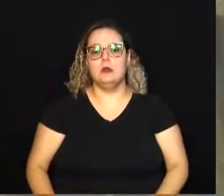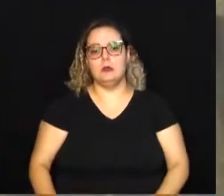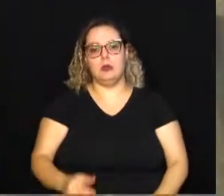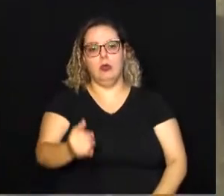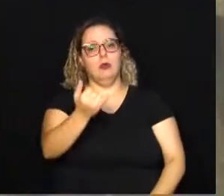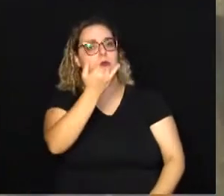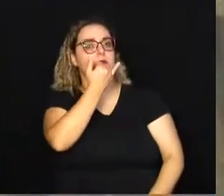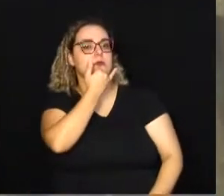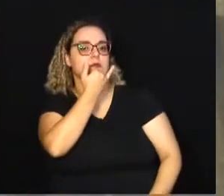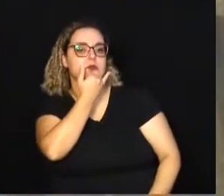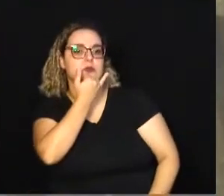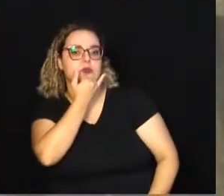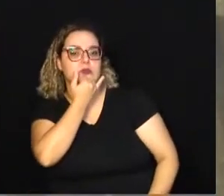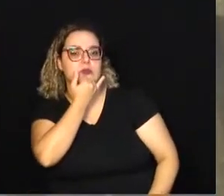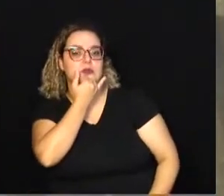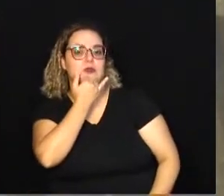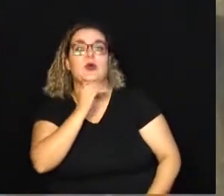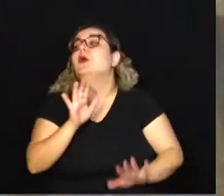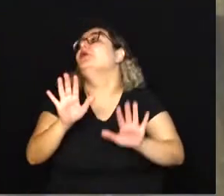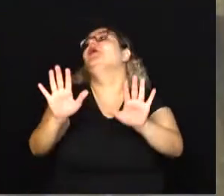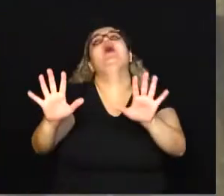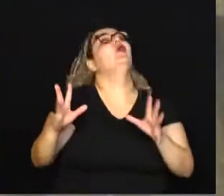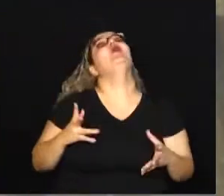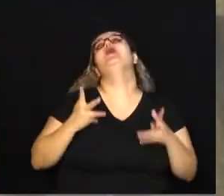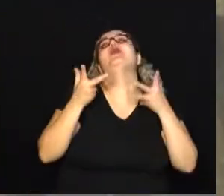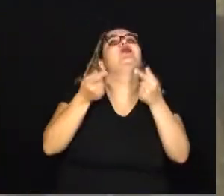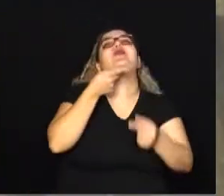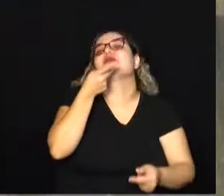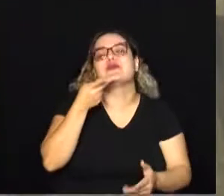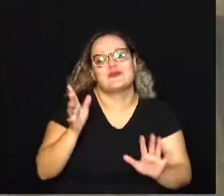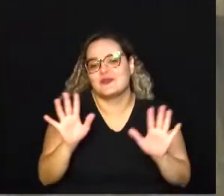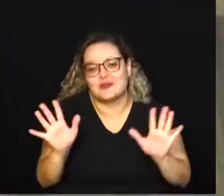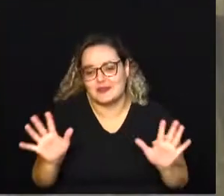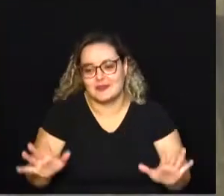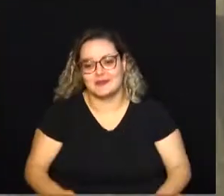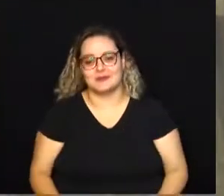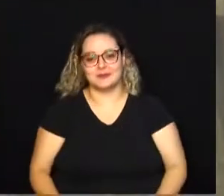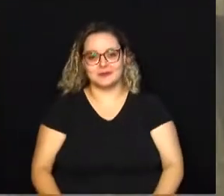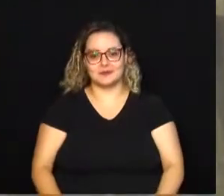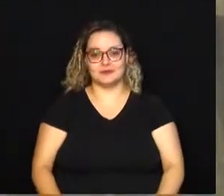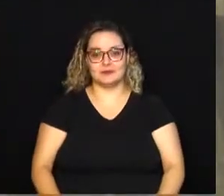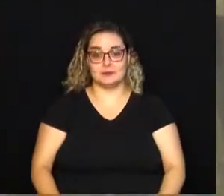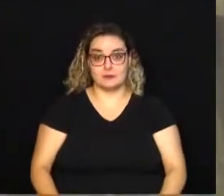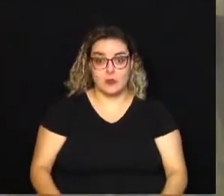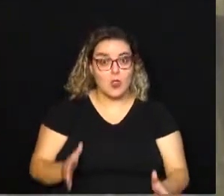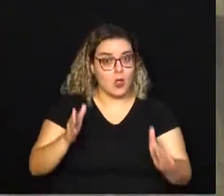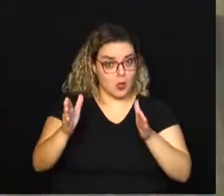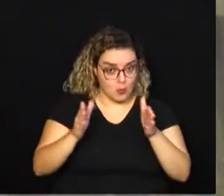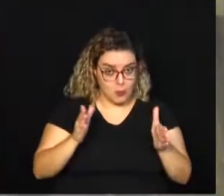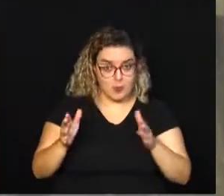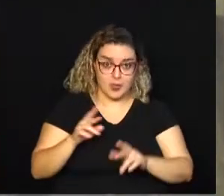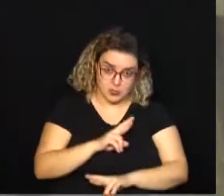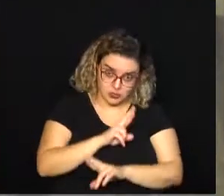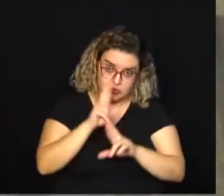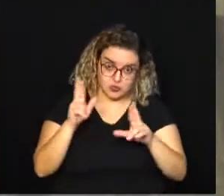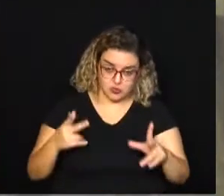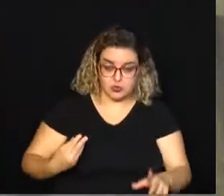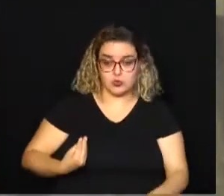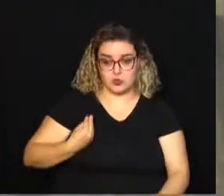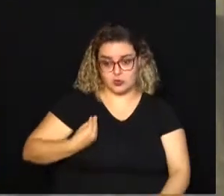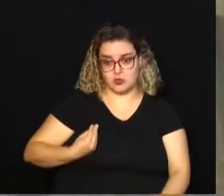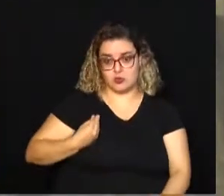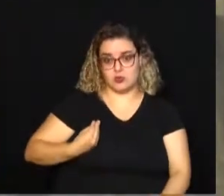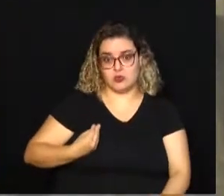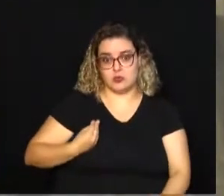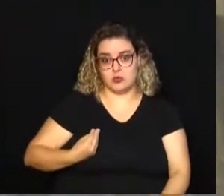Desculpe, eu não quero mais dele. Era isso tudo que eu queria dizer. Sim, sim. Não, é um momento atípico, né, que nós estamos vivendo. Muito,